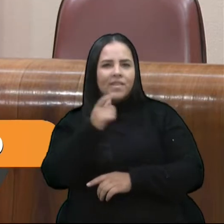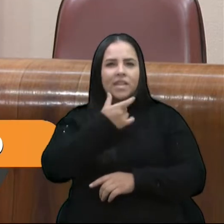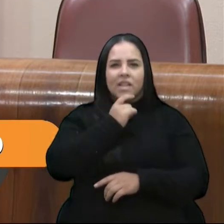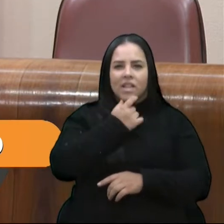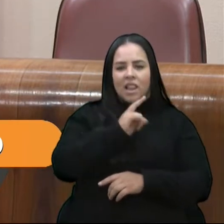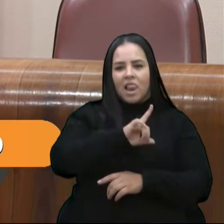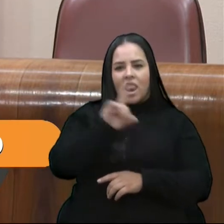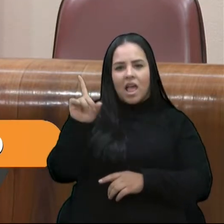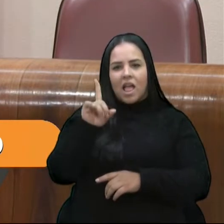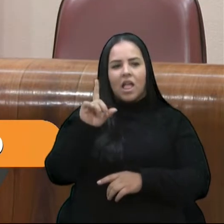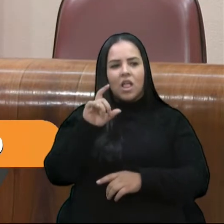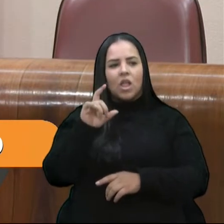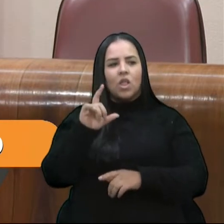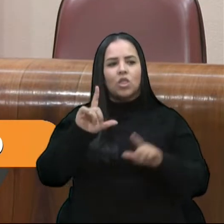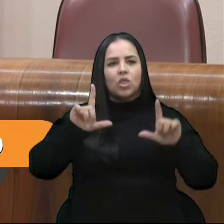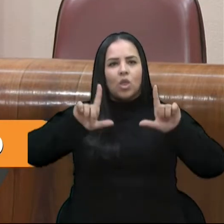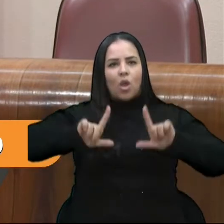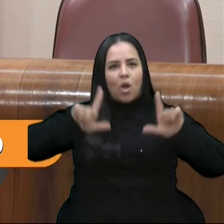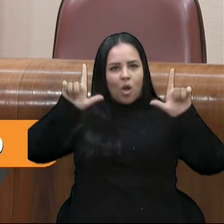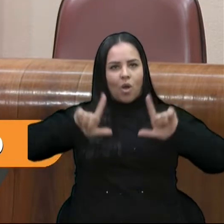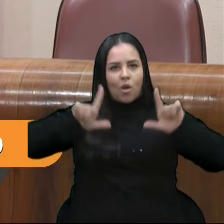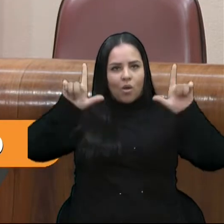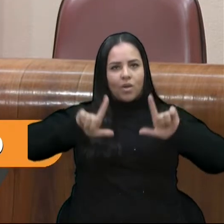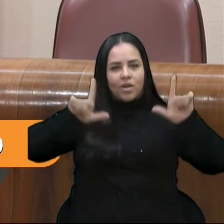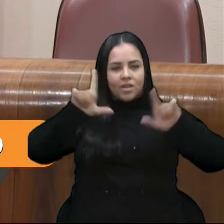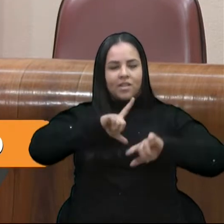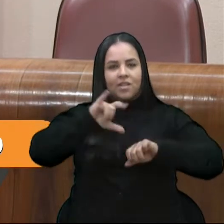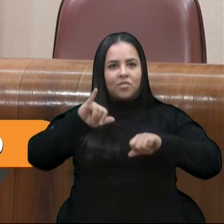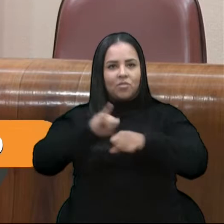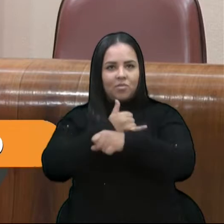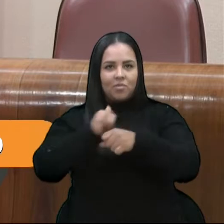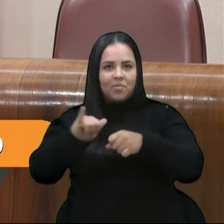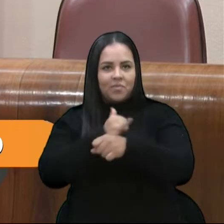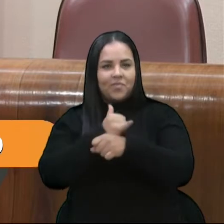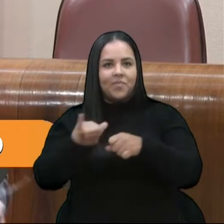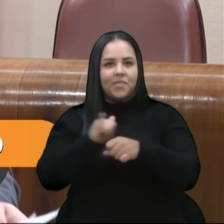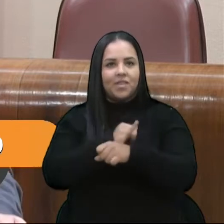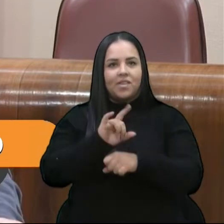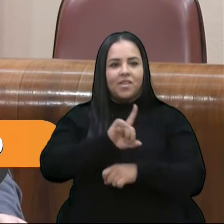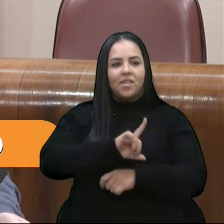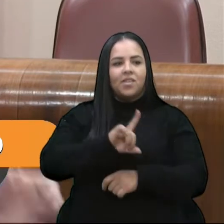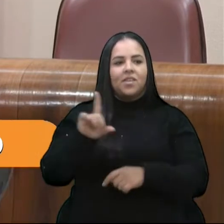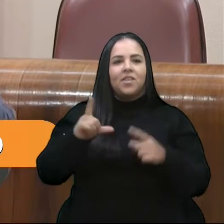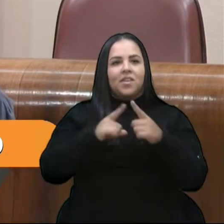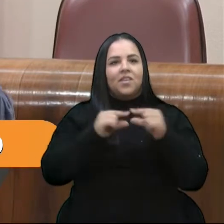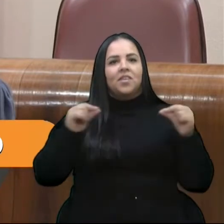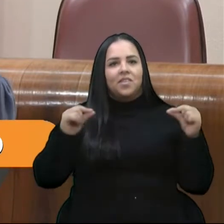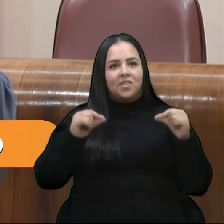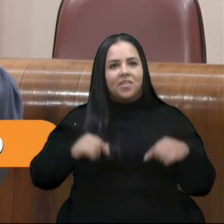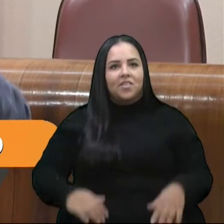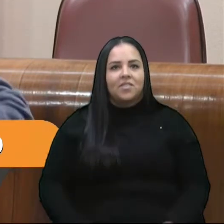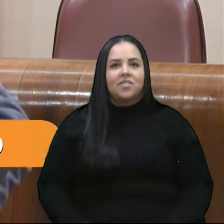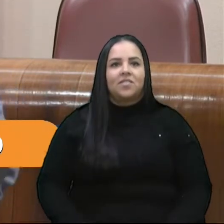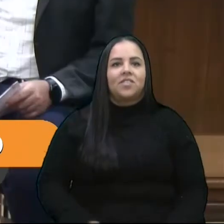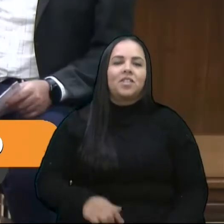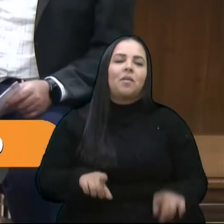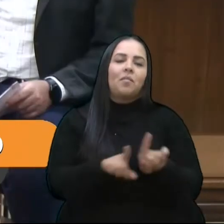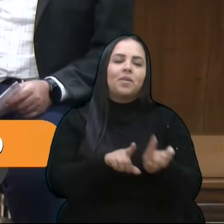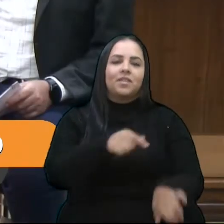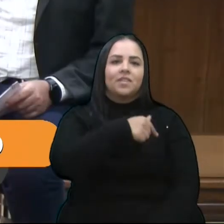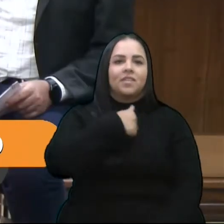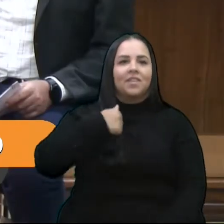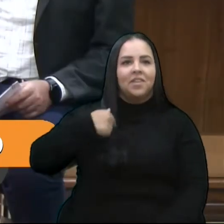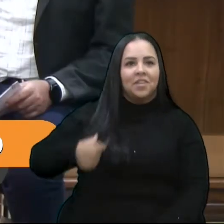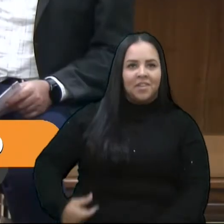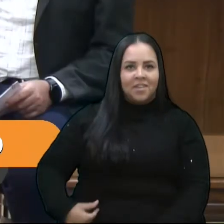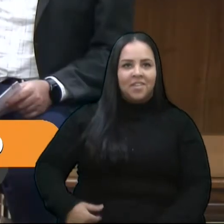Tóquio, com foco nas relações estratégicas do Japão e China. Então, para todos perceberem que os